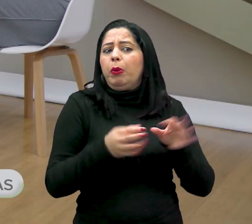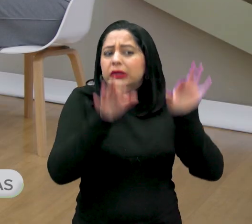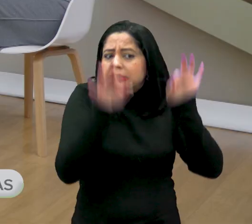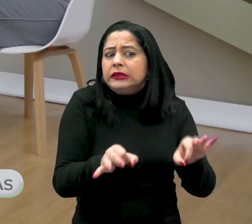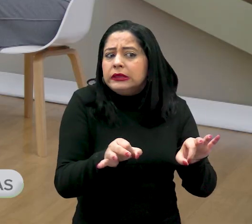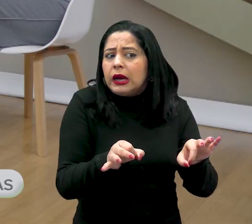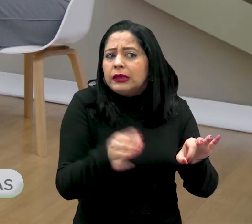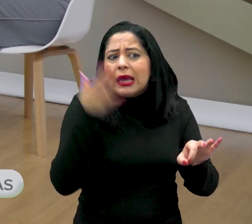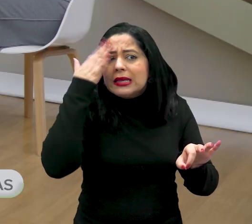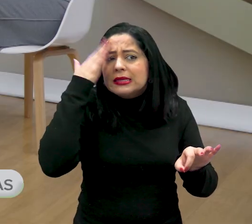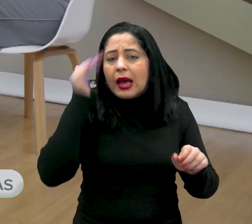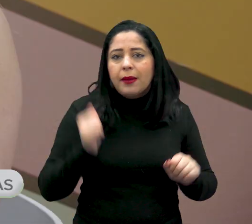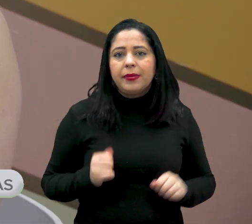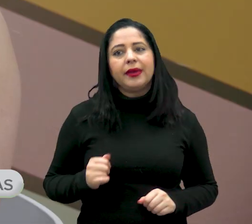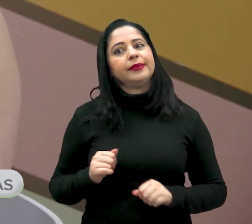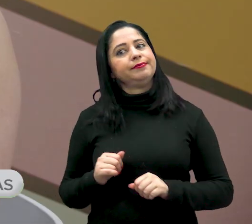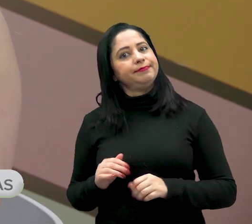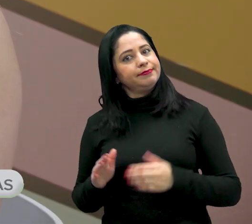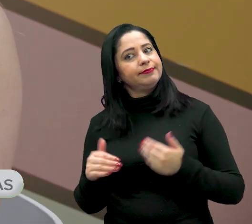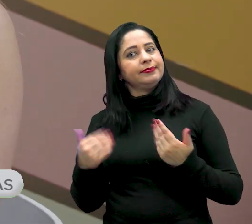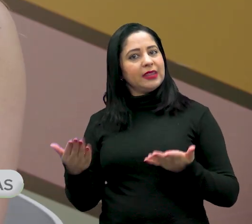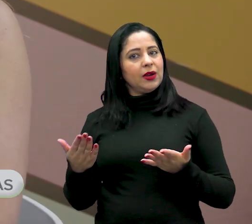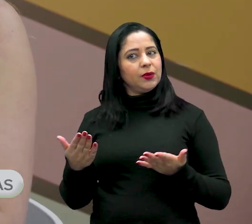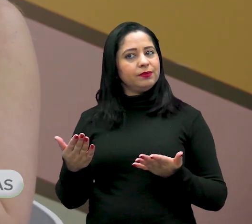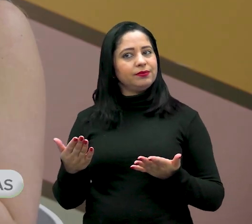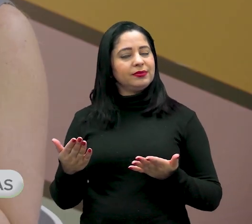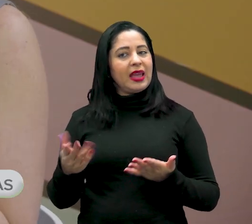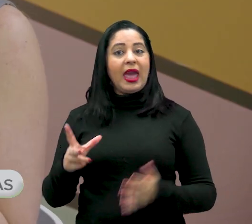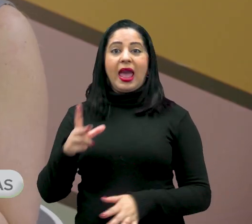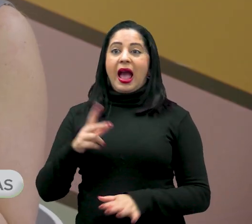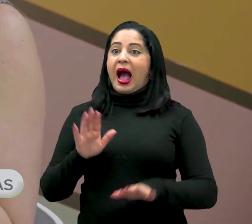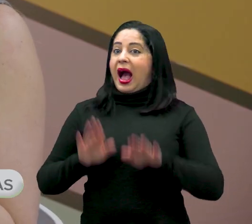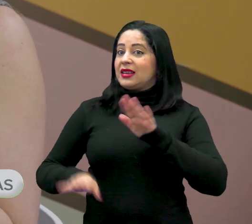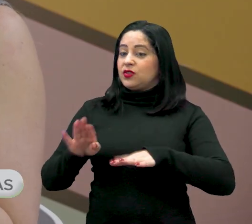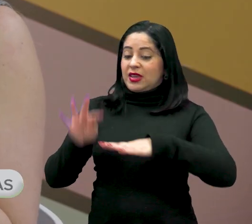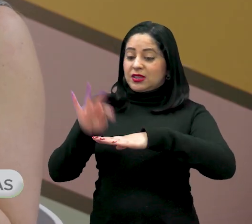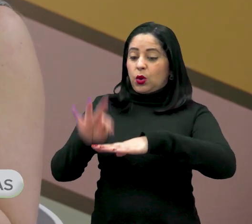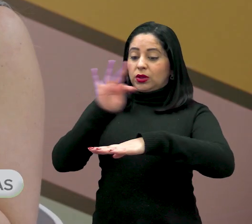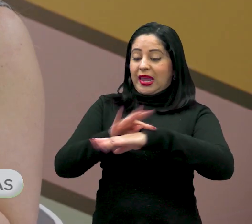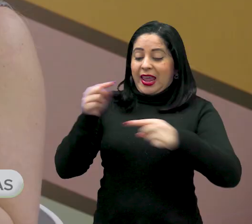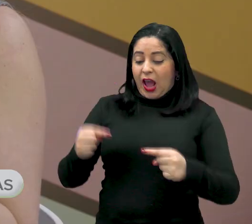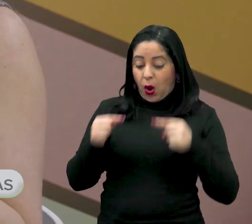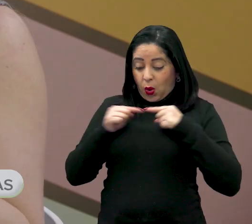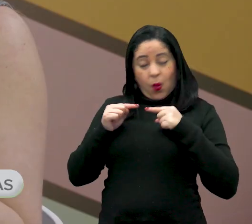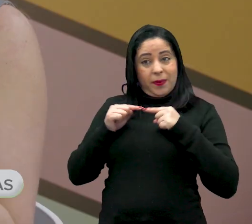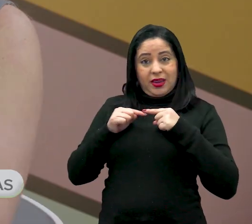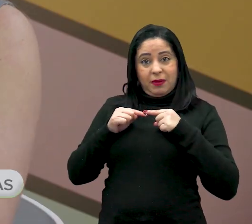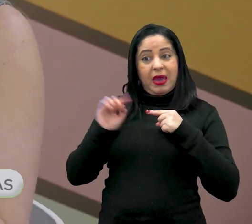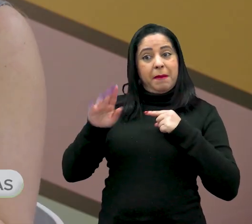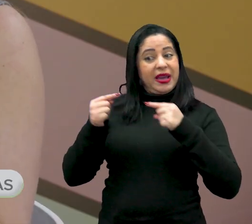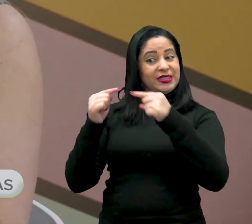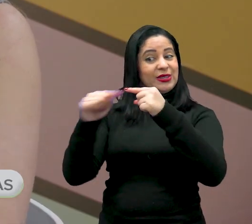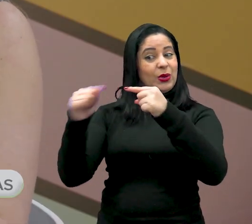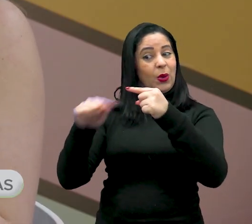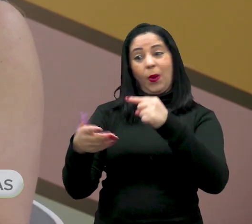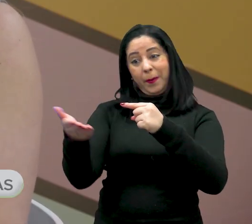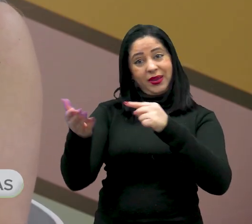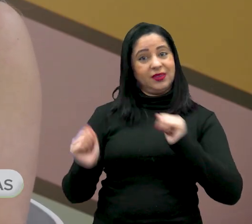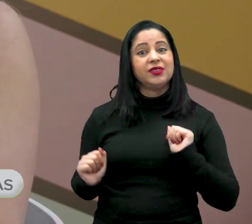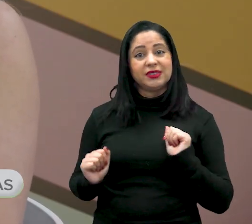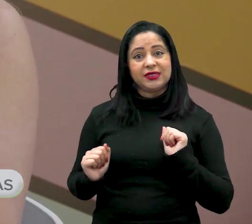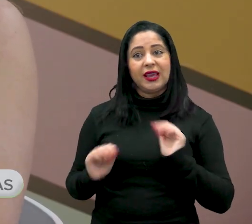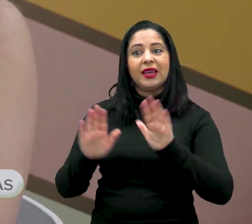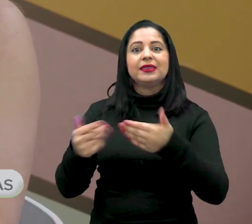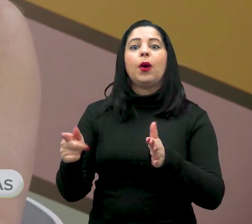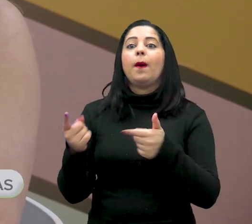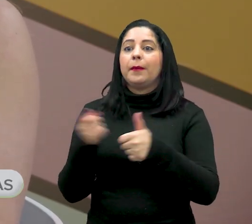Olha, é bem individual na questão de sapato, porque às vezes o sapato que eu coloco no pé, o tênis que eu coloquei no pé, ficou uma delícia para você coloca, ficou